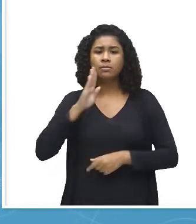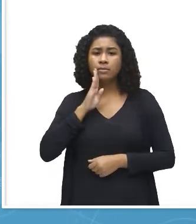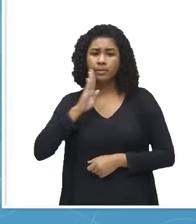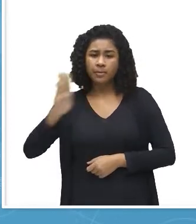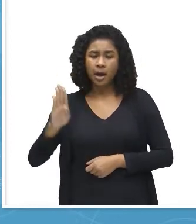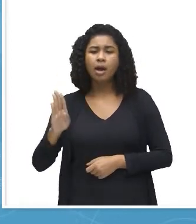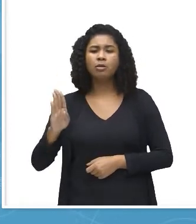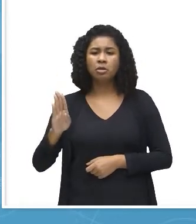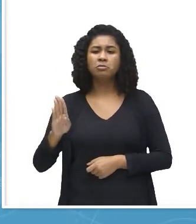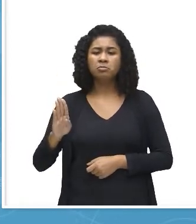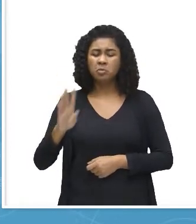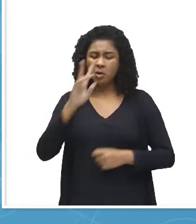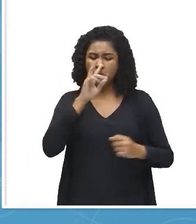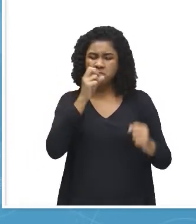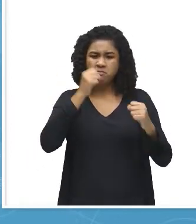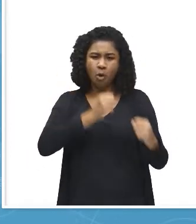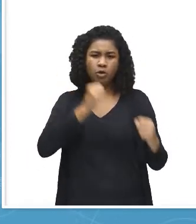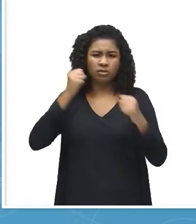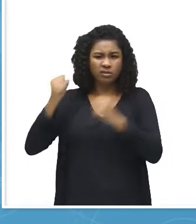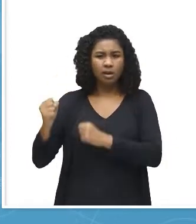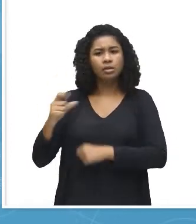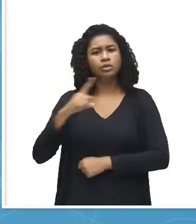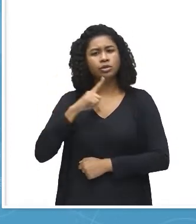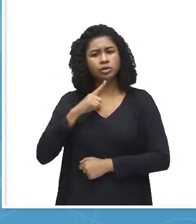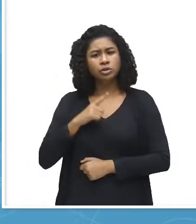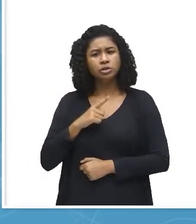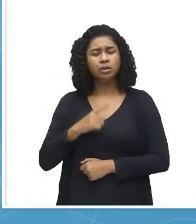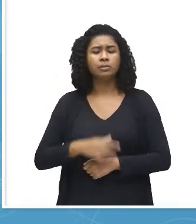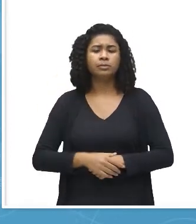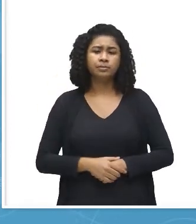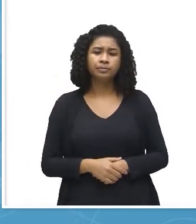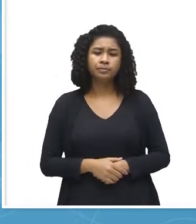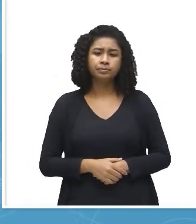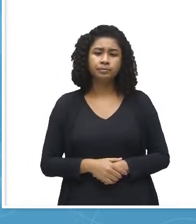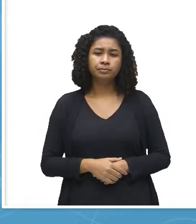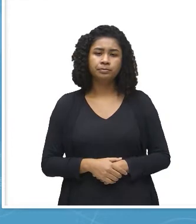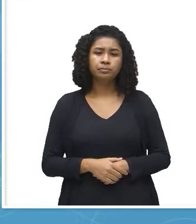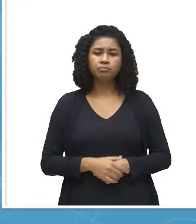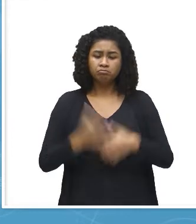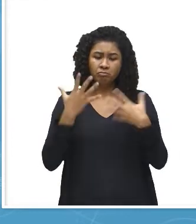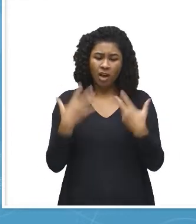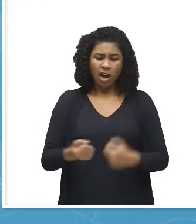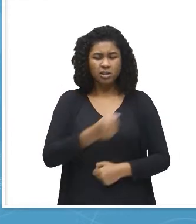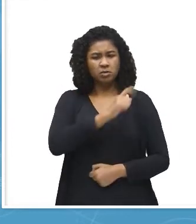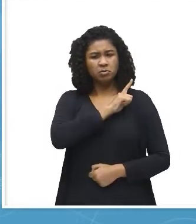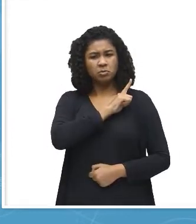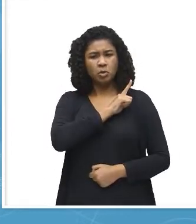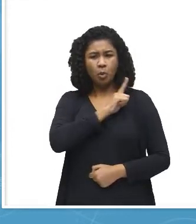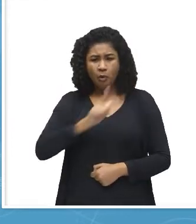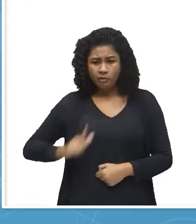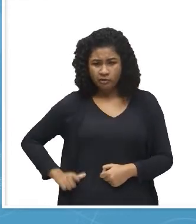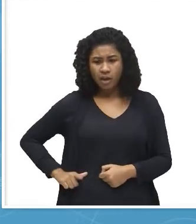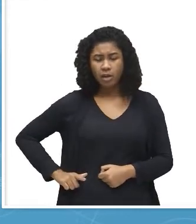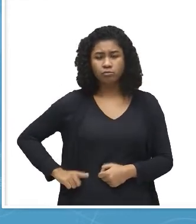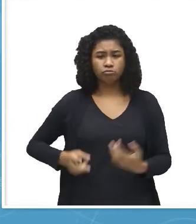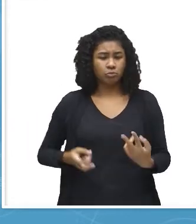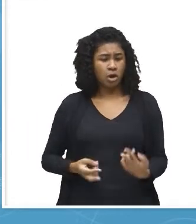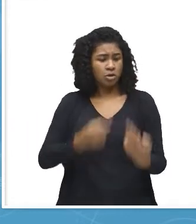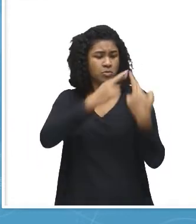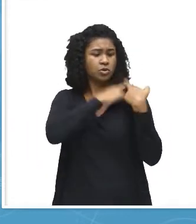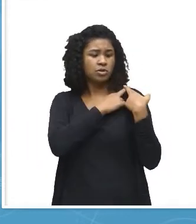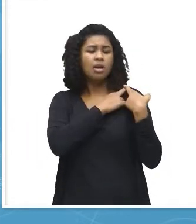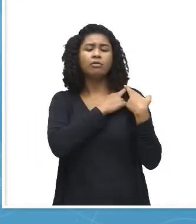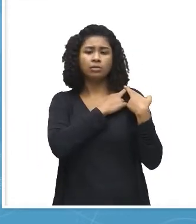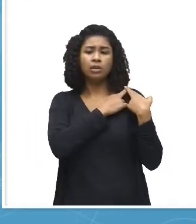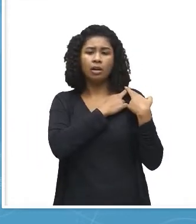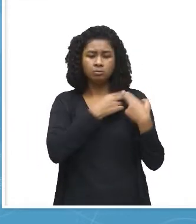época, assumiram o governo e obrigaram a população local a trabalhar em diversas culturas. Vamos entender cultura como